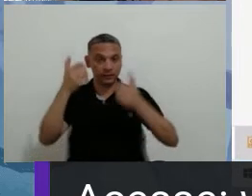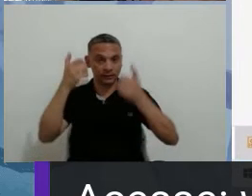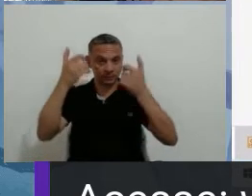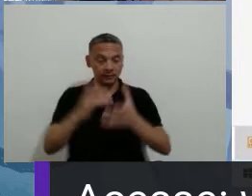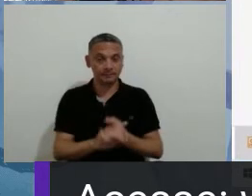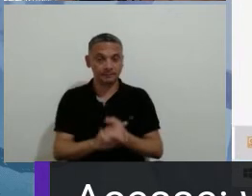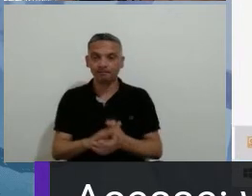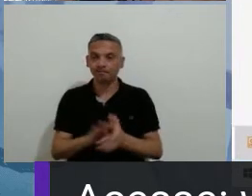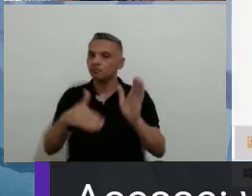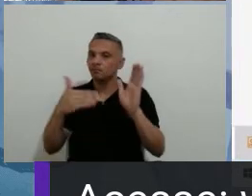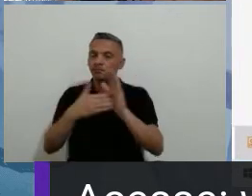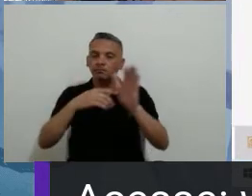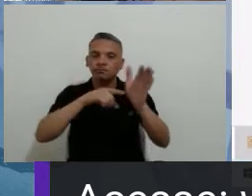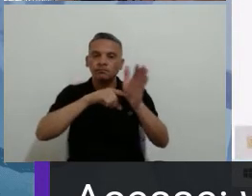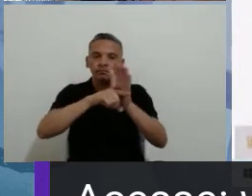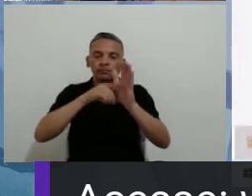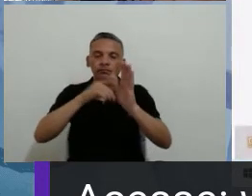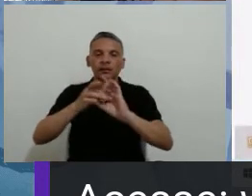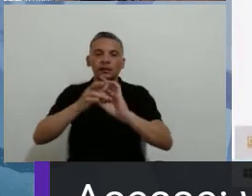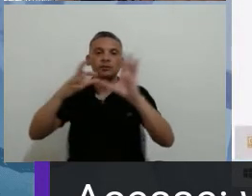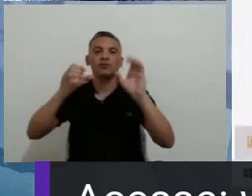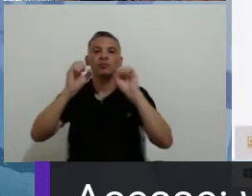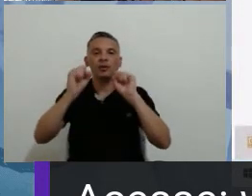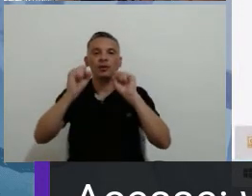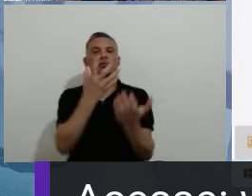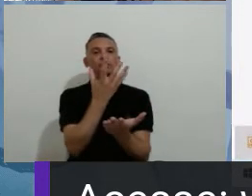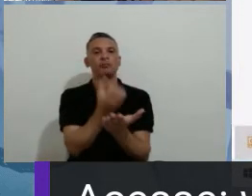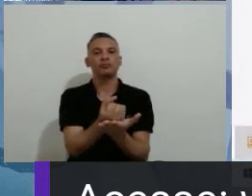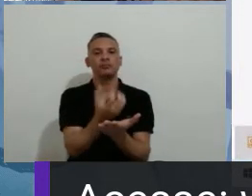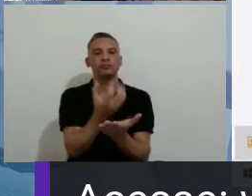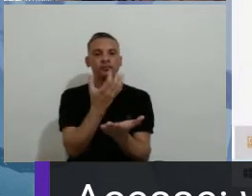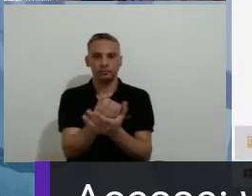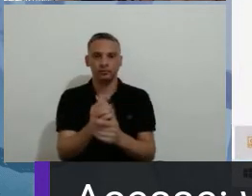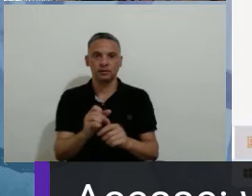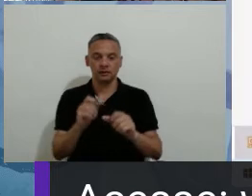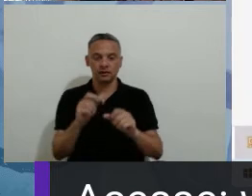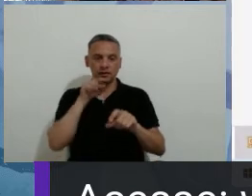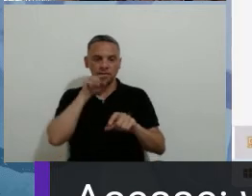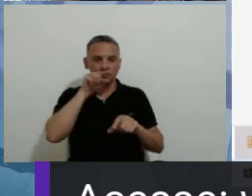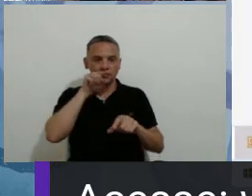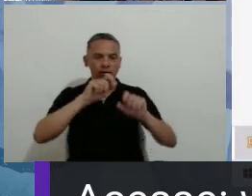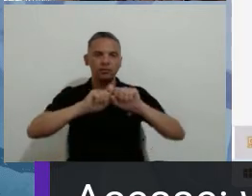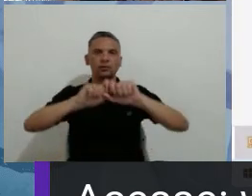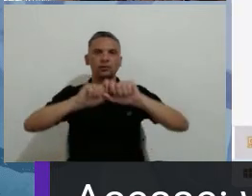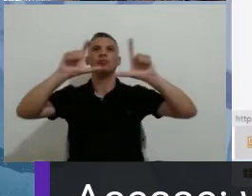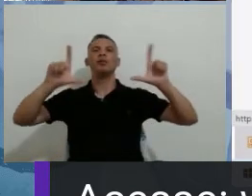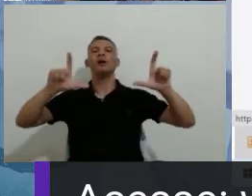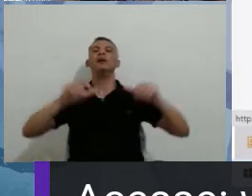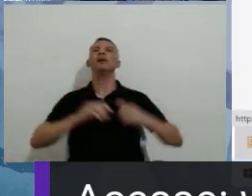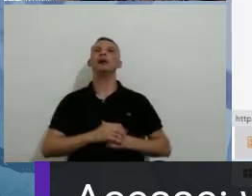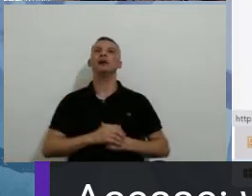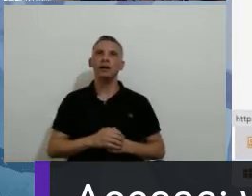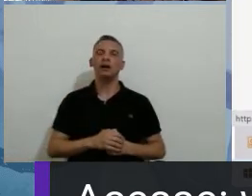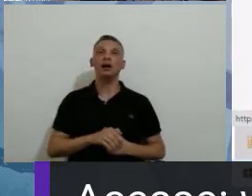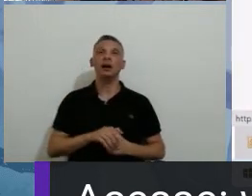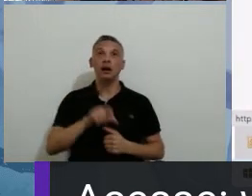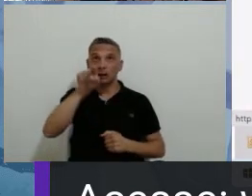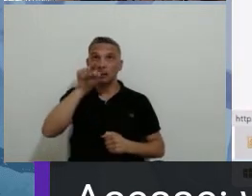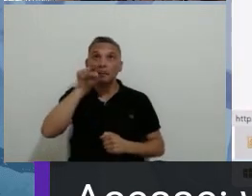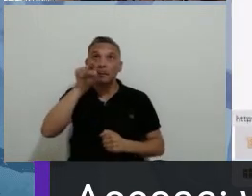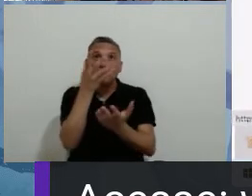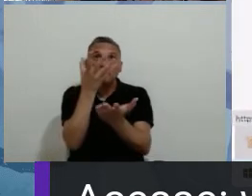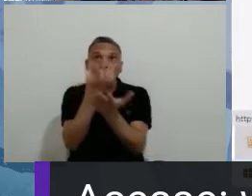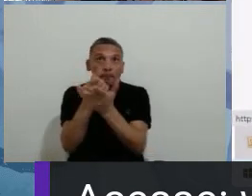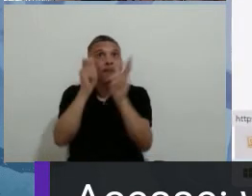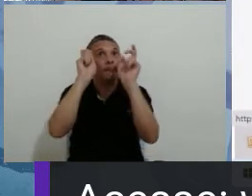dados estão disponíveis para download, né? Se a gente abre um dos indicadores, temos aqui a possibilidade de baixar o dado do